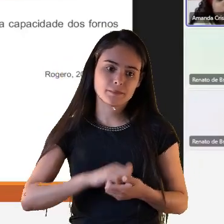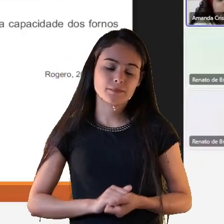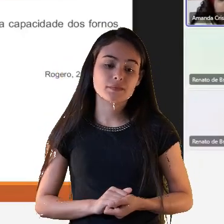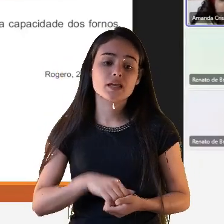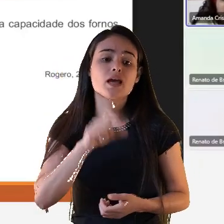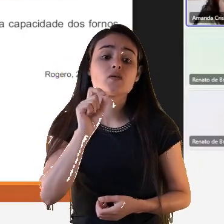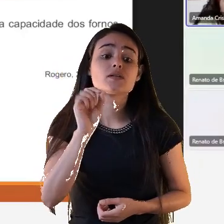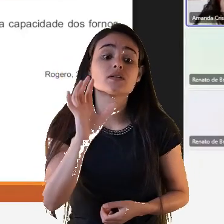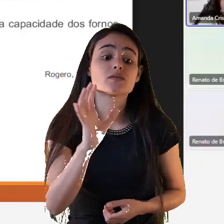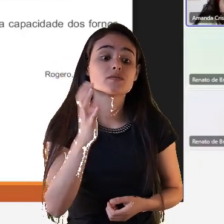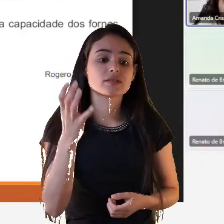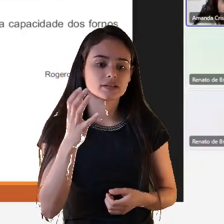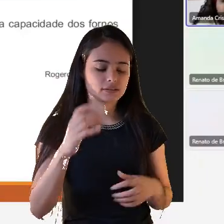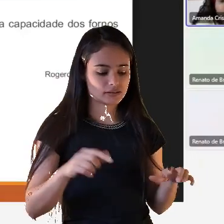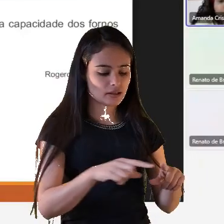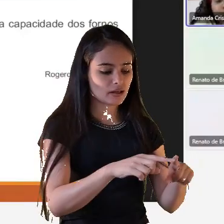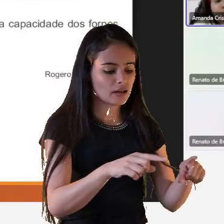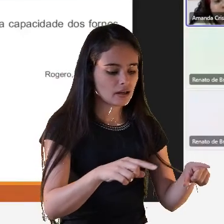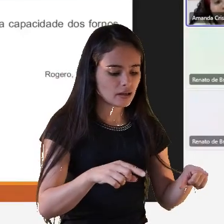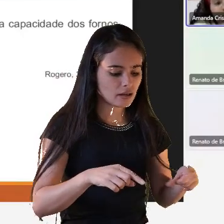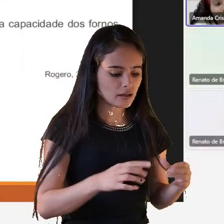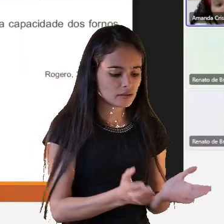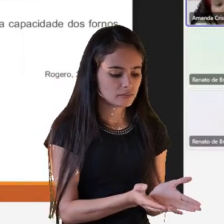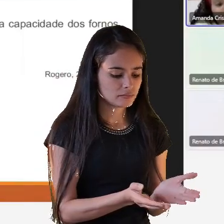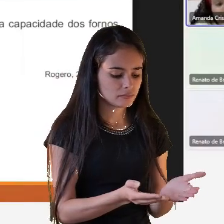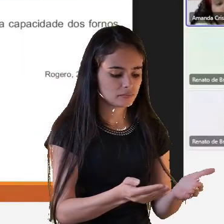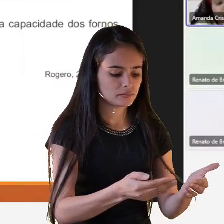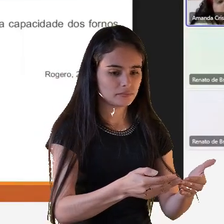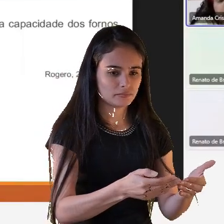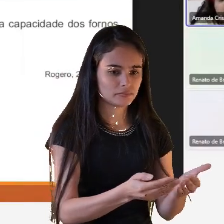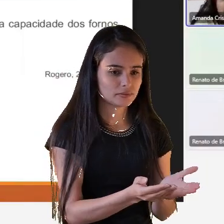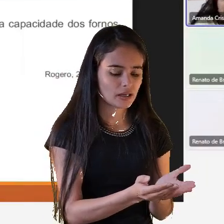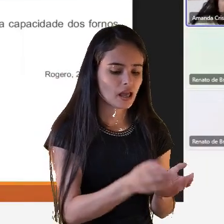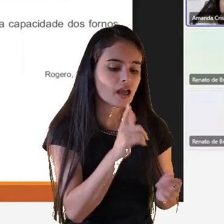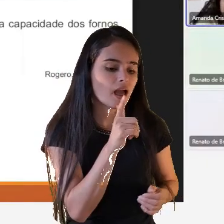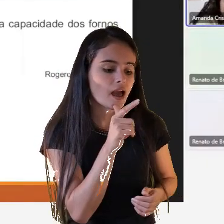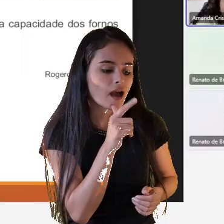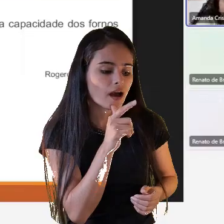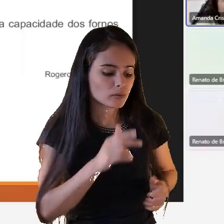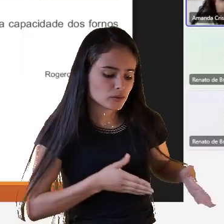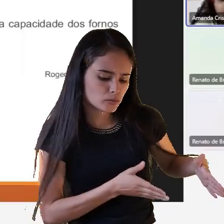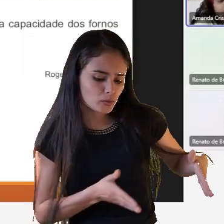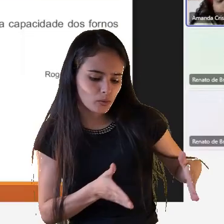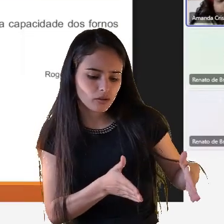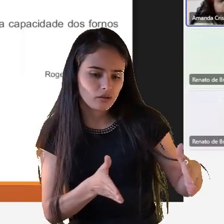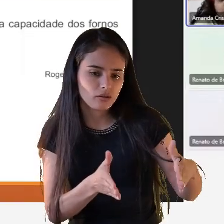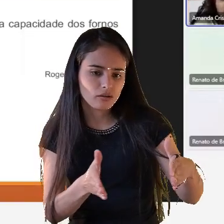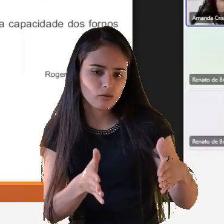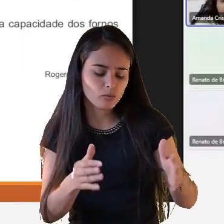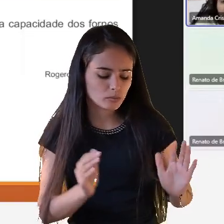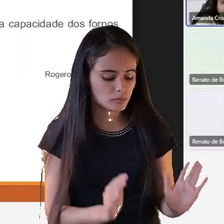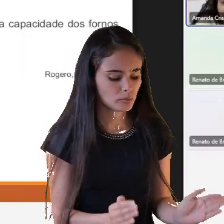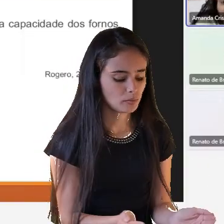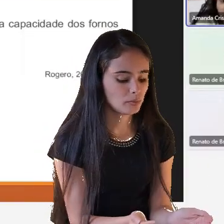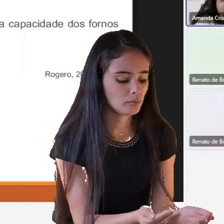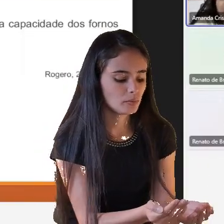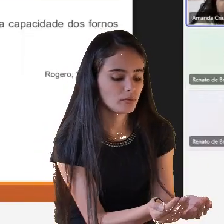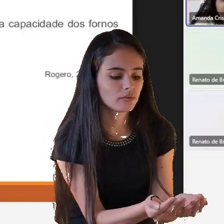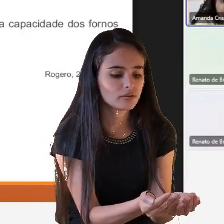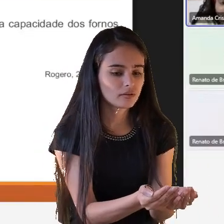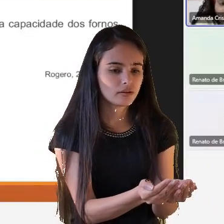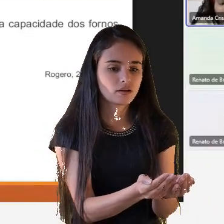eles pudessem tirar ouro do curso dos rios, né? E também foi através de